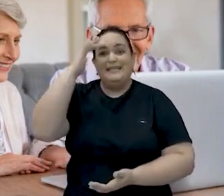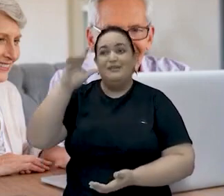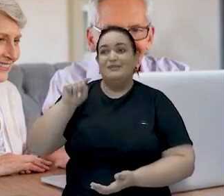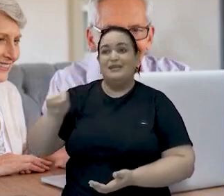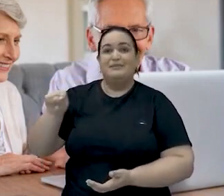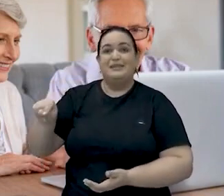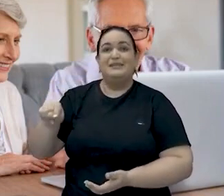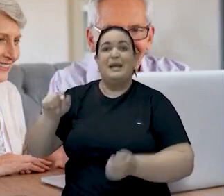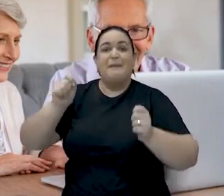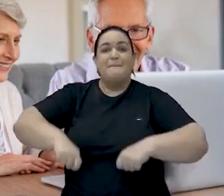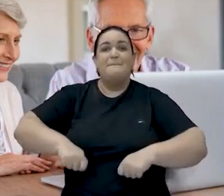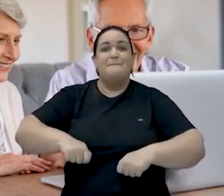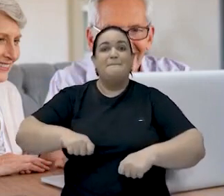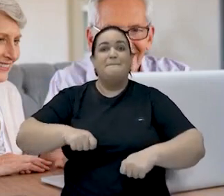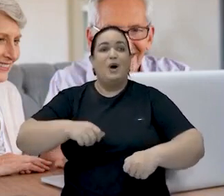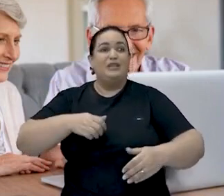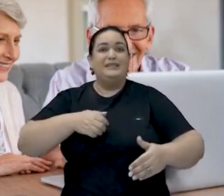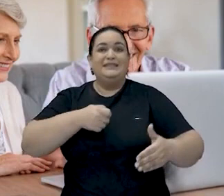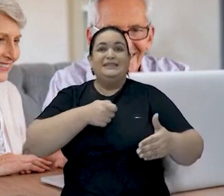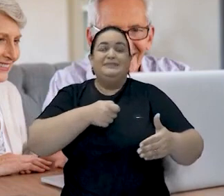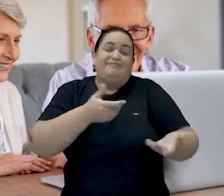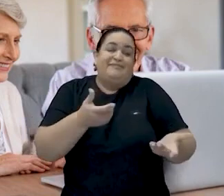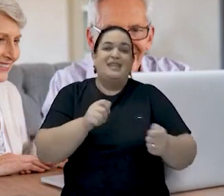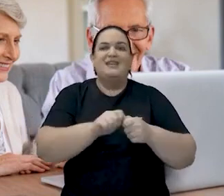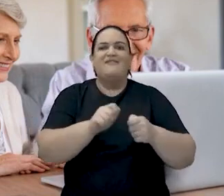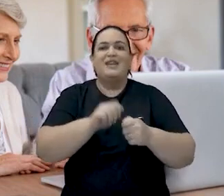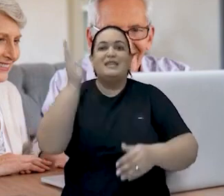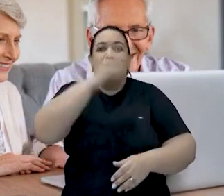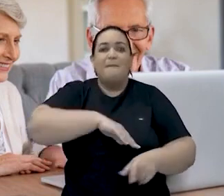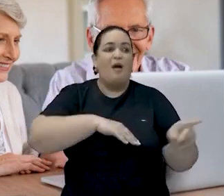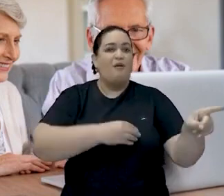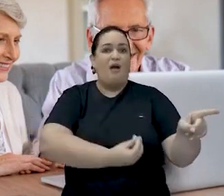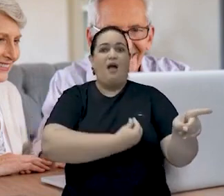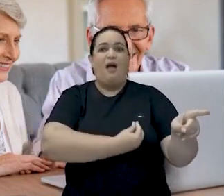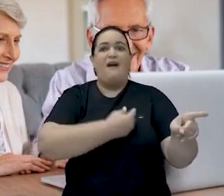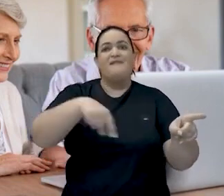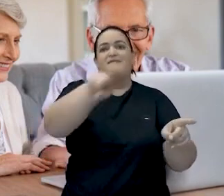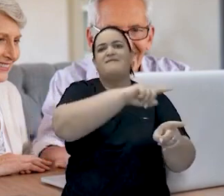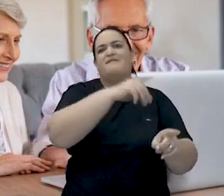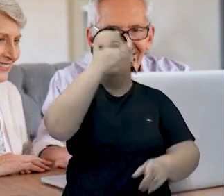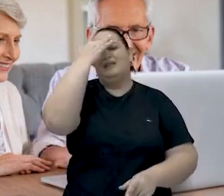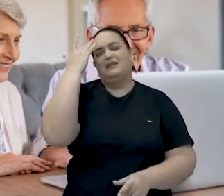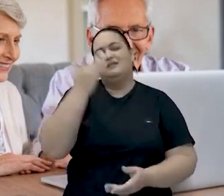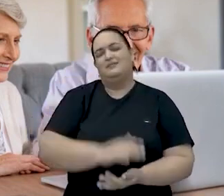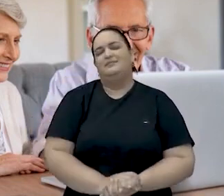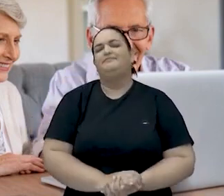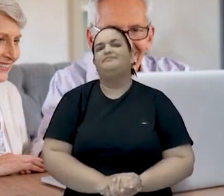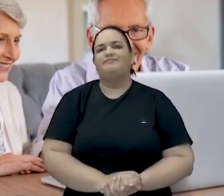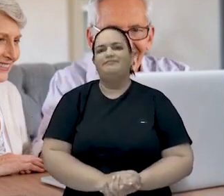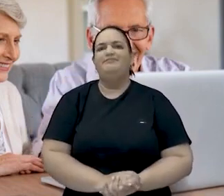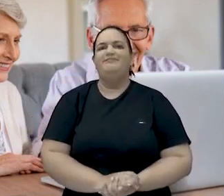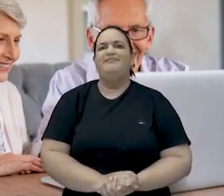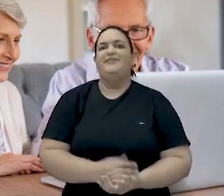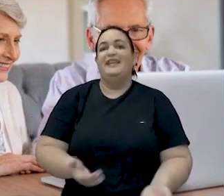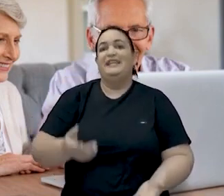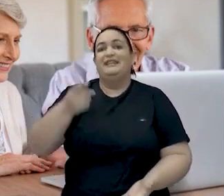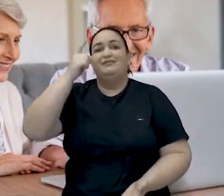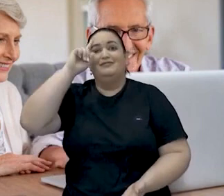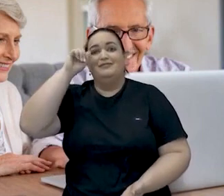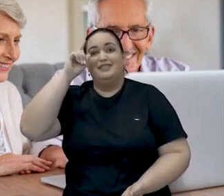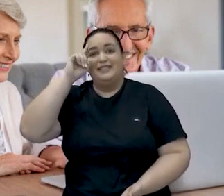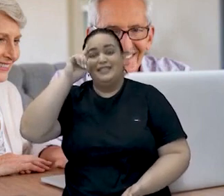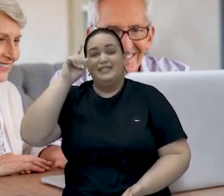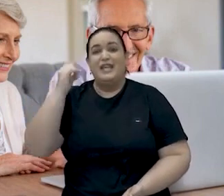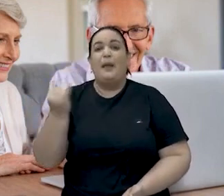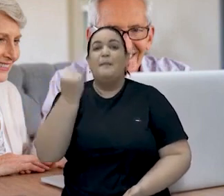afetar a vida das pessoas? Quanto mais se fala de transformação digital no dia a dia, mais importante